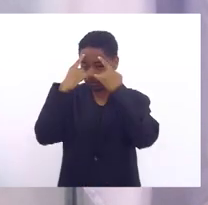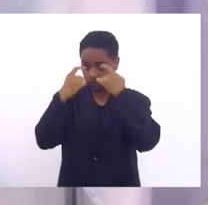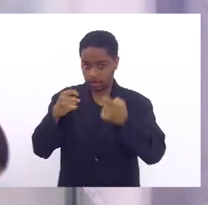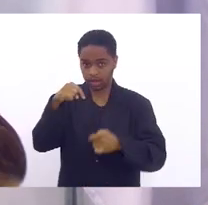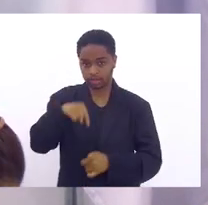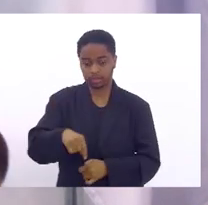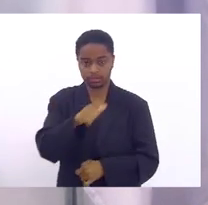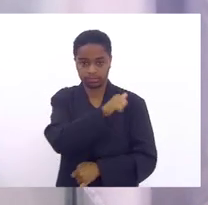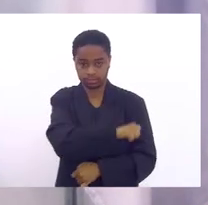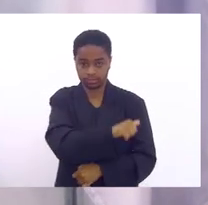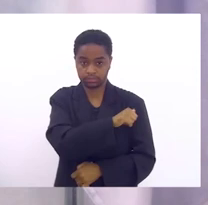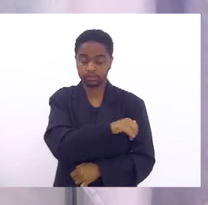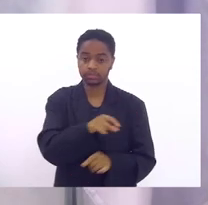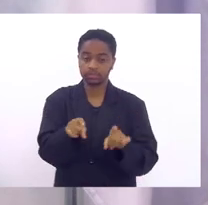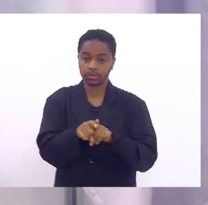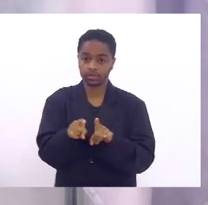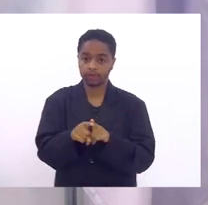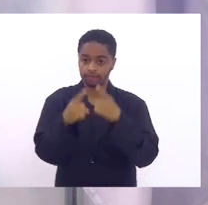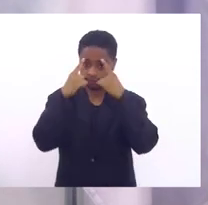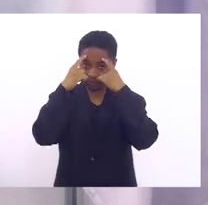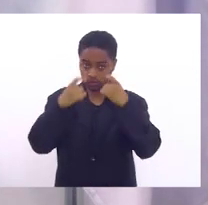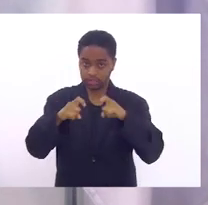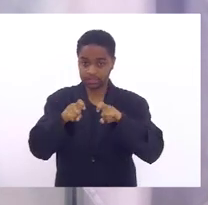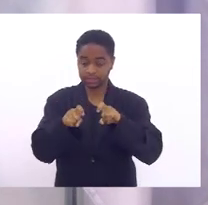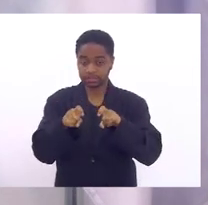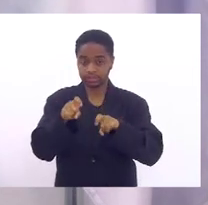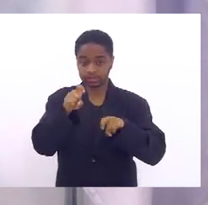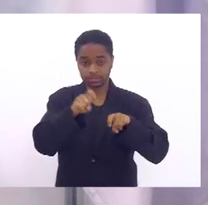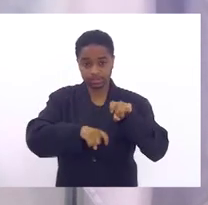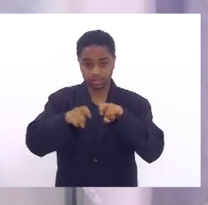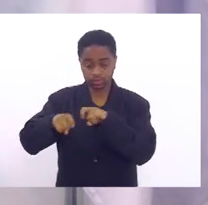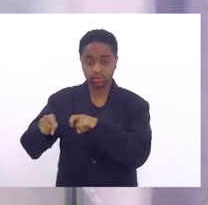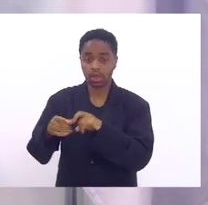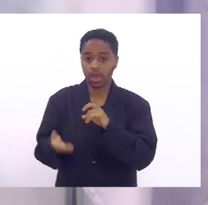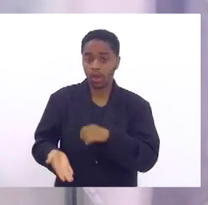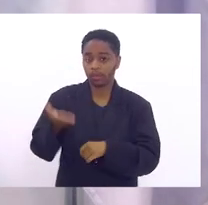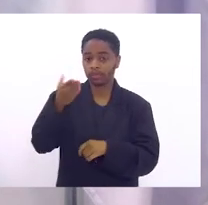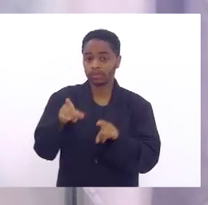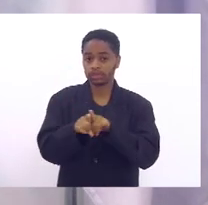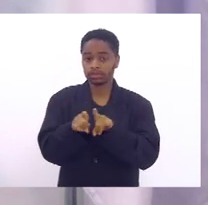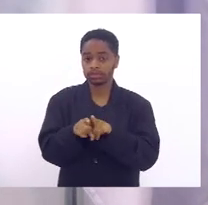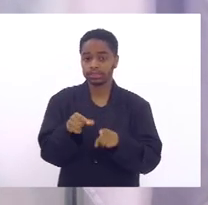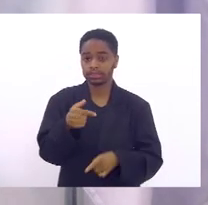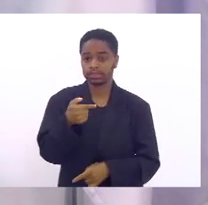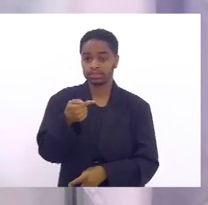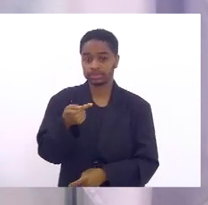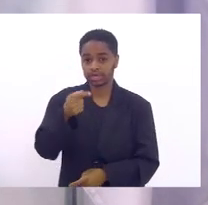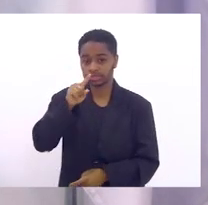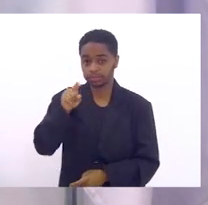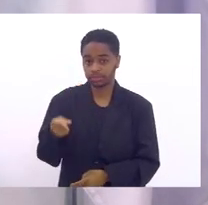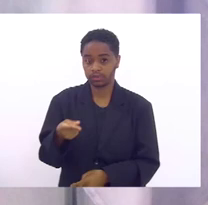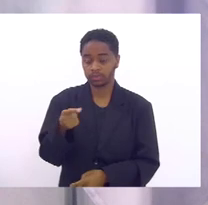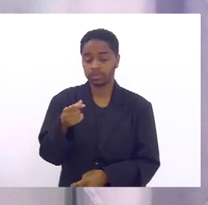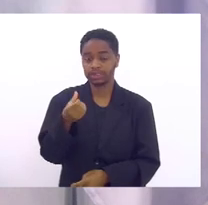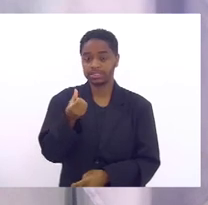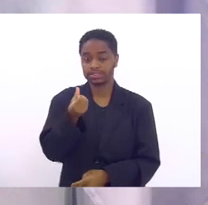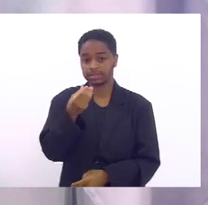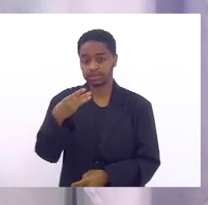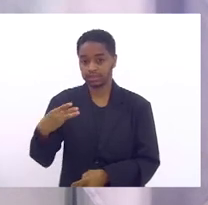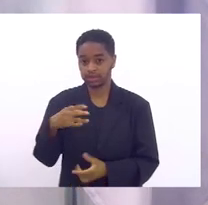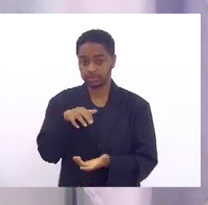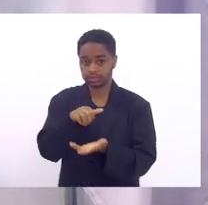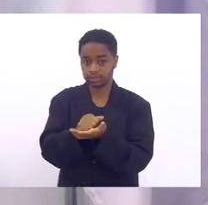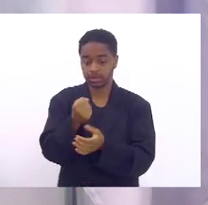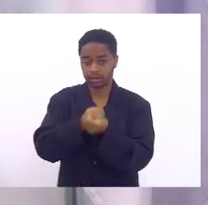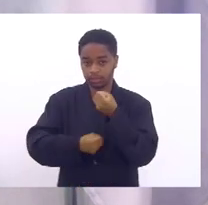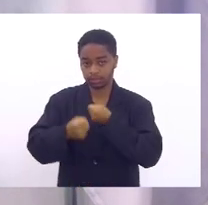violência sexual os números também aumentaram com 7360 casos 63 casos registrados no